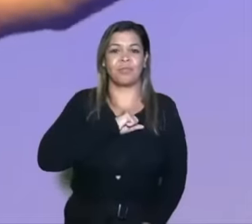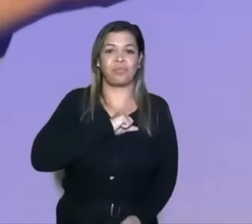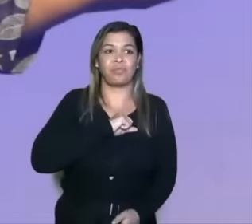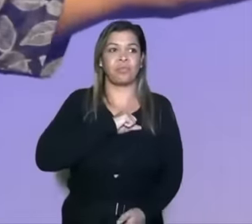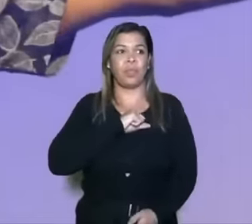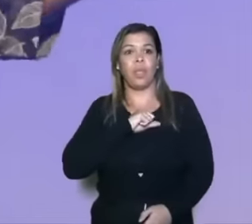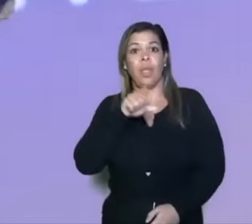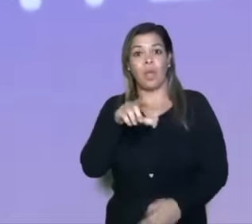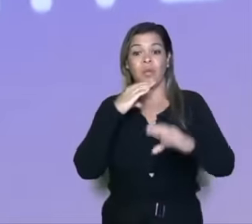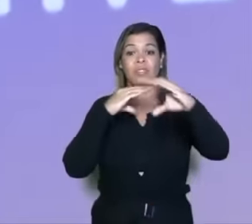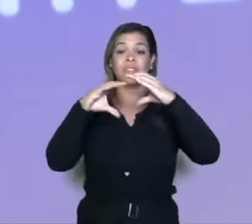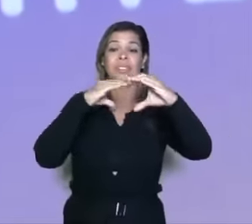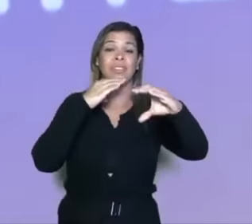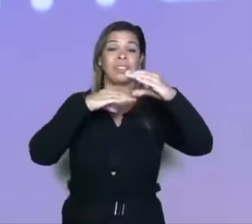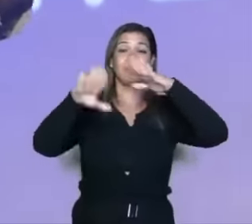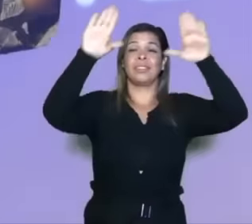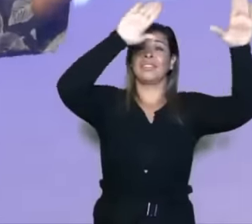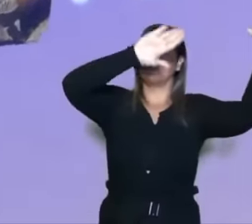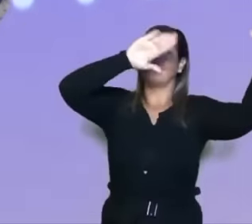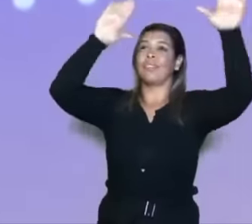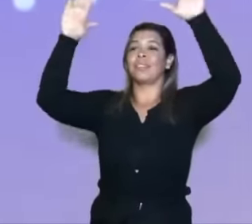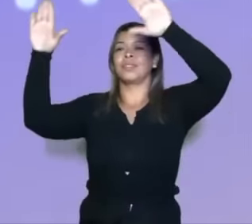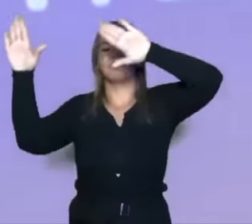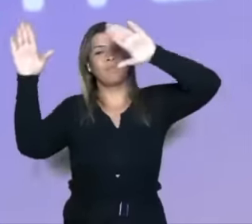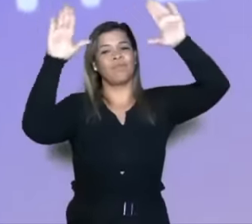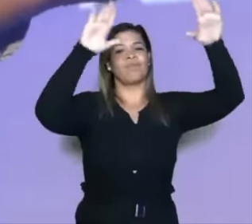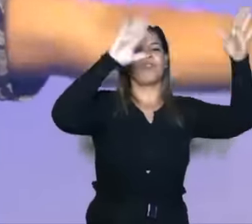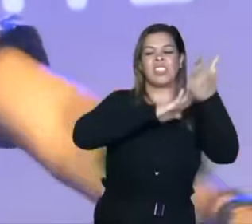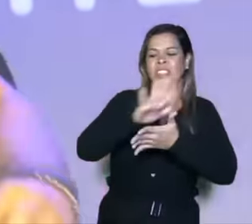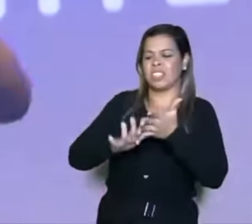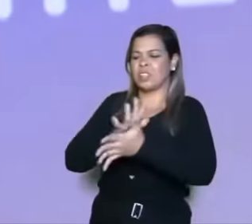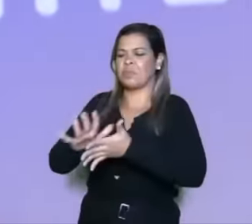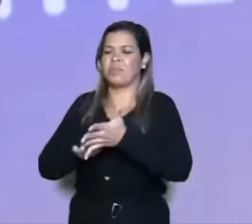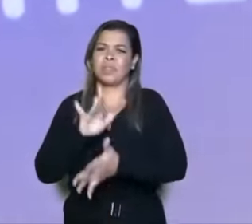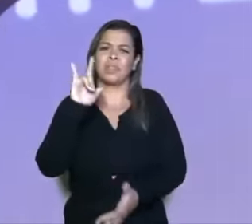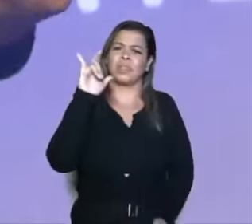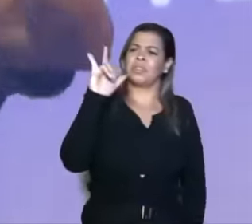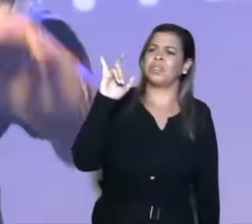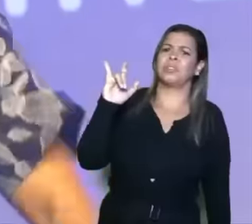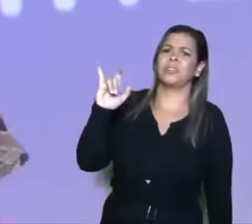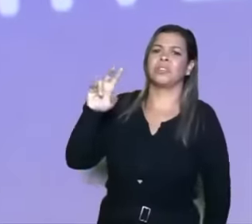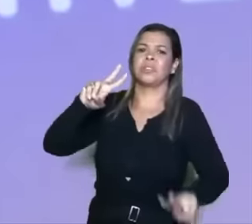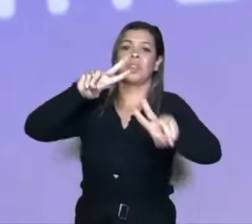vai cantar esse amar assim, ó, esse amor. Vai filmar e vai colocar lá hashtag